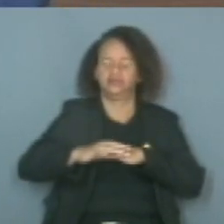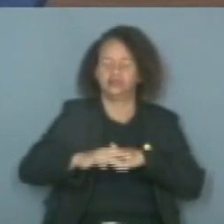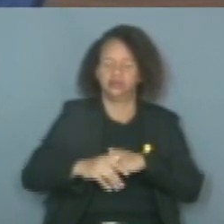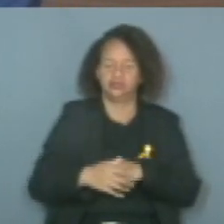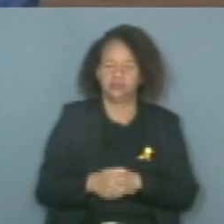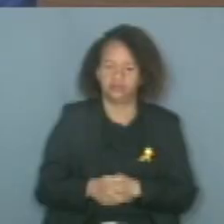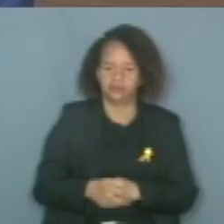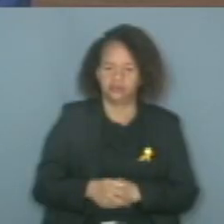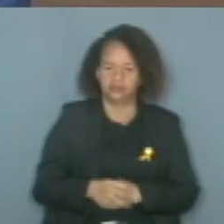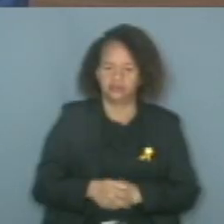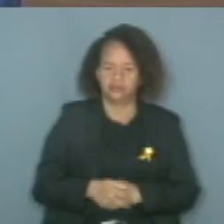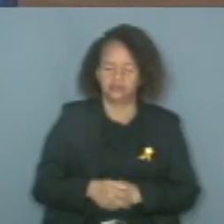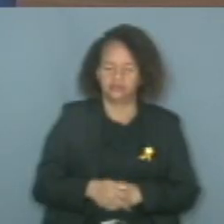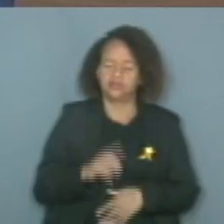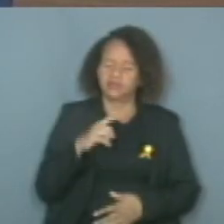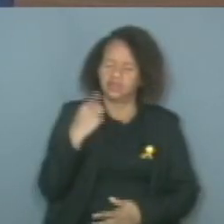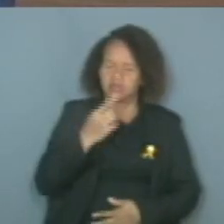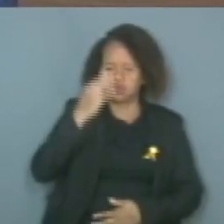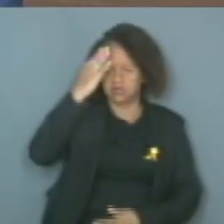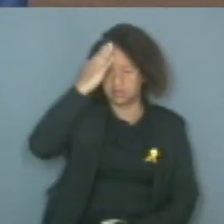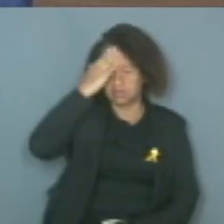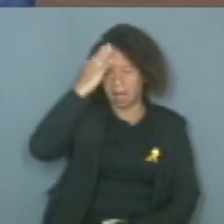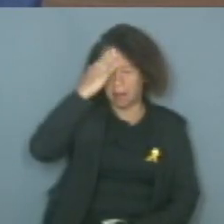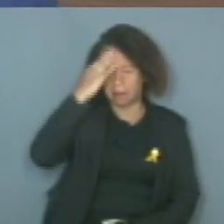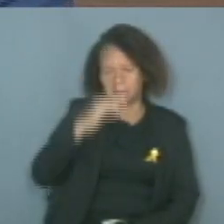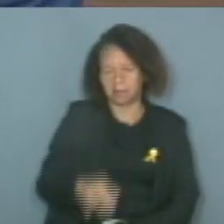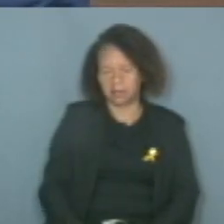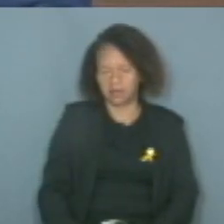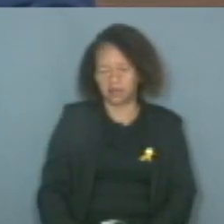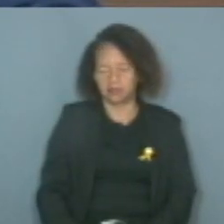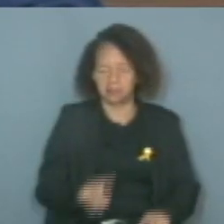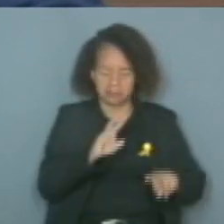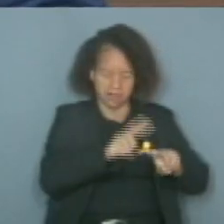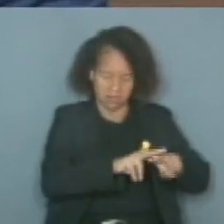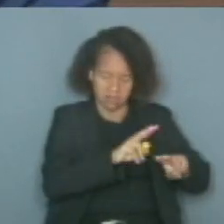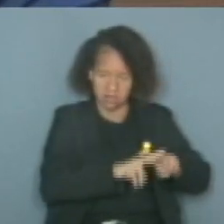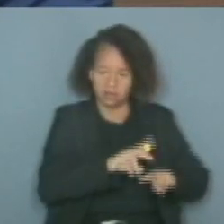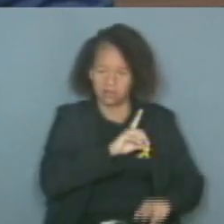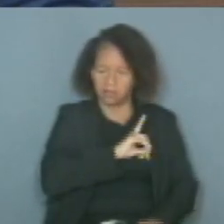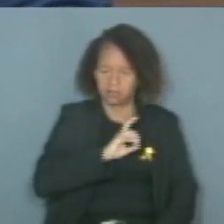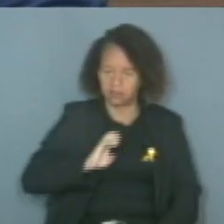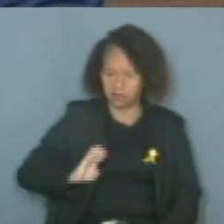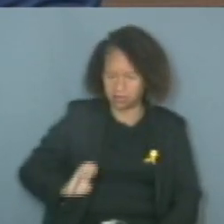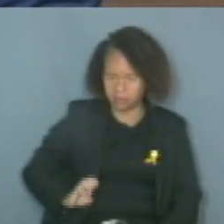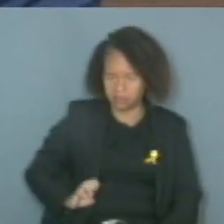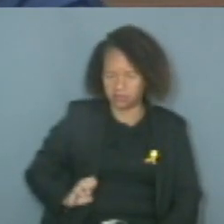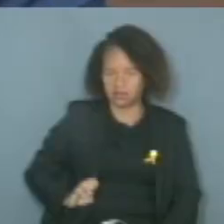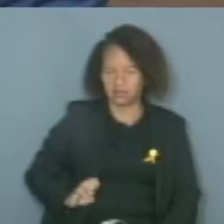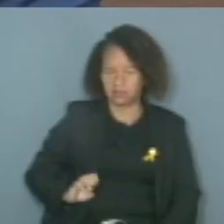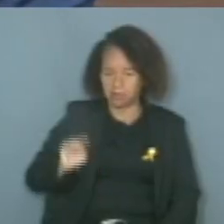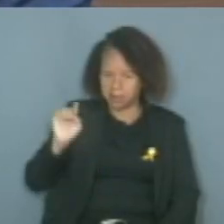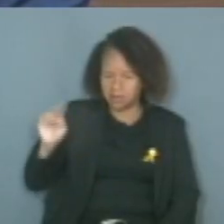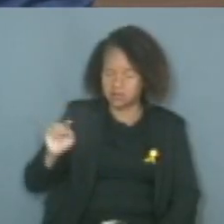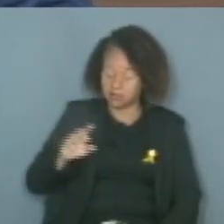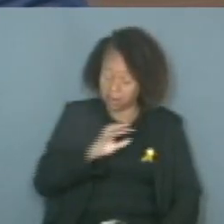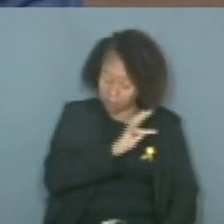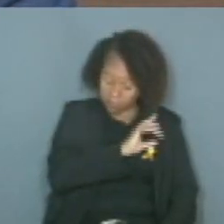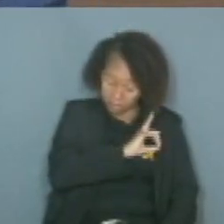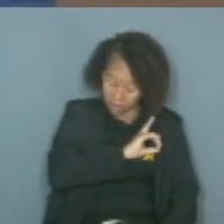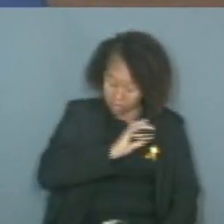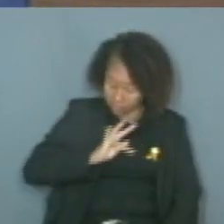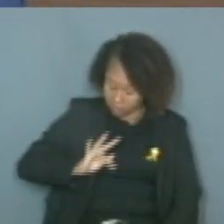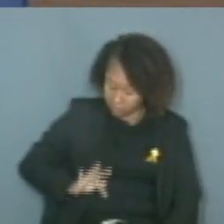manifestantes. A gente sabe que as prisões de muitos deputados têm que ser passadas pela Câmara